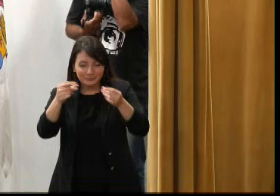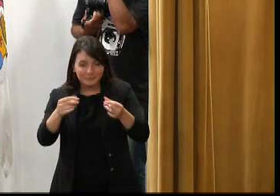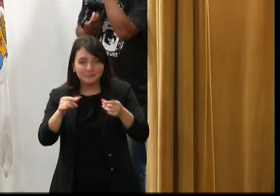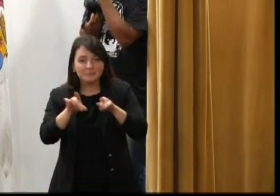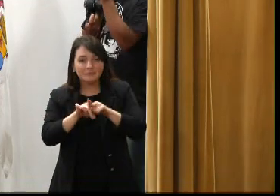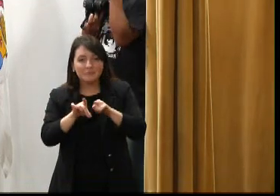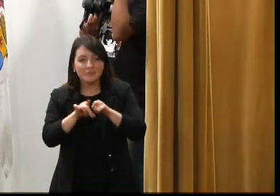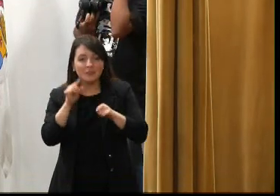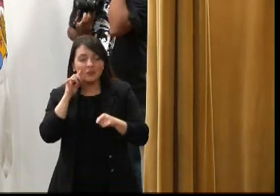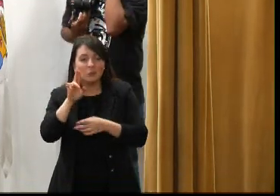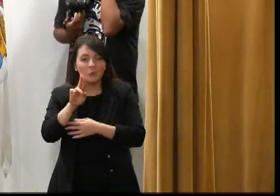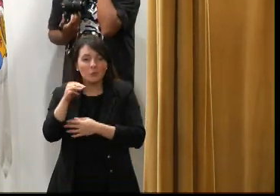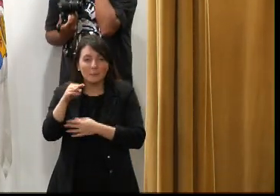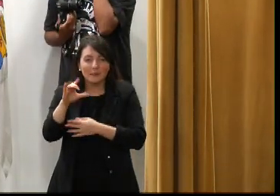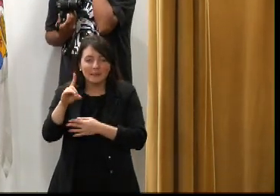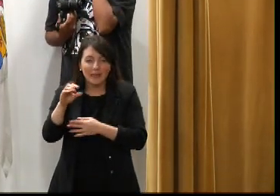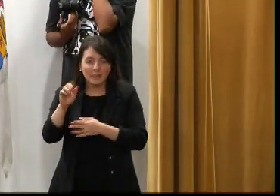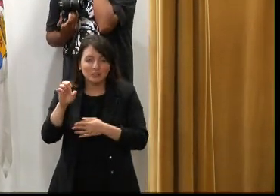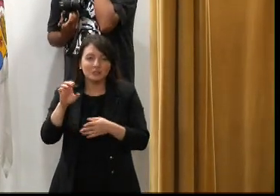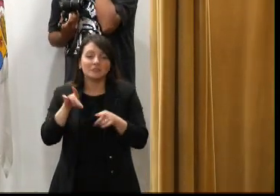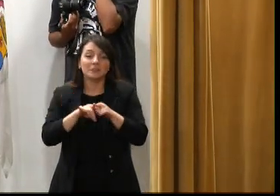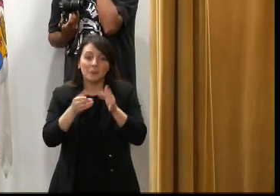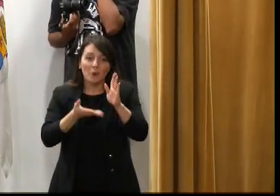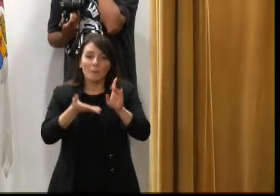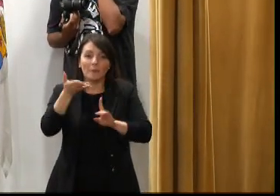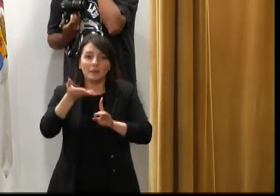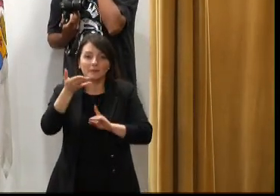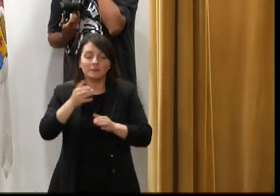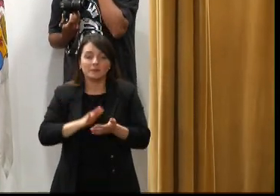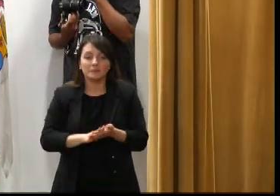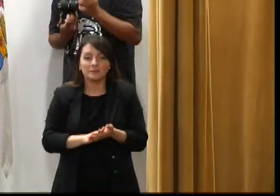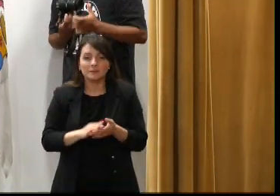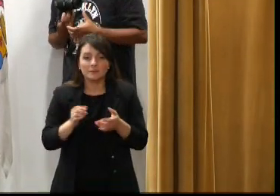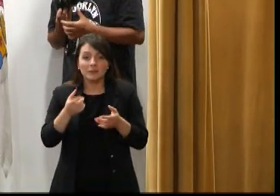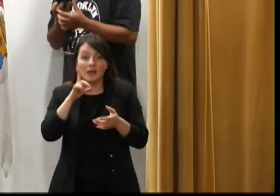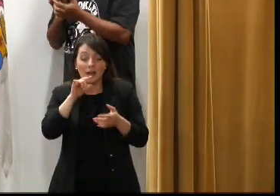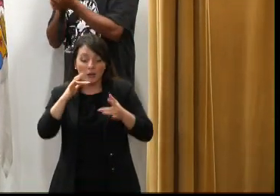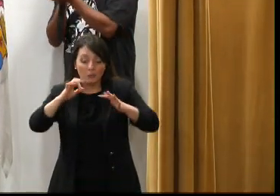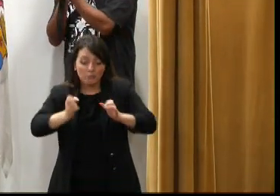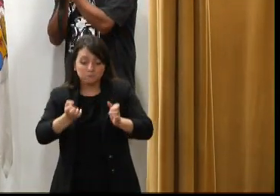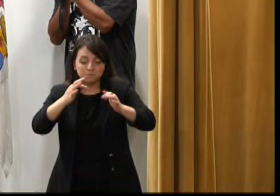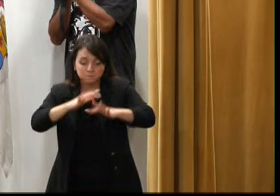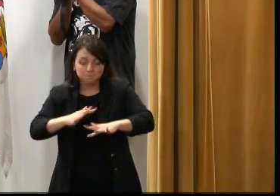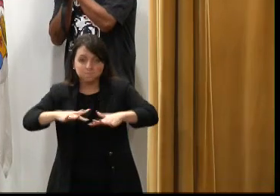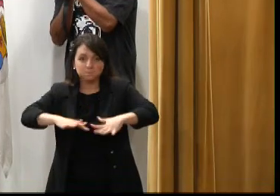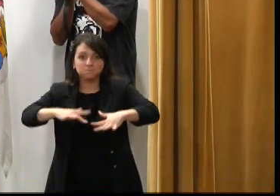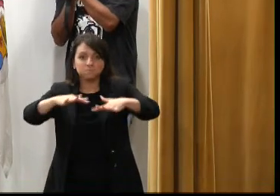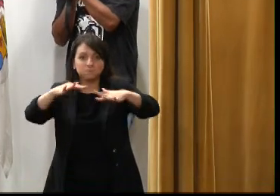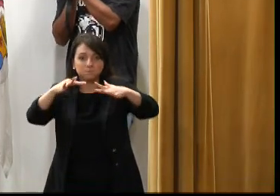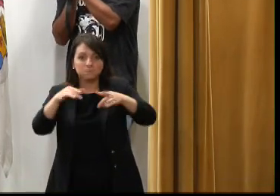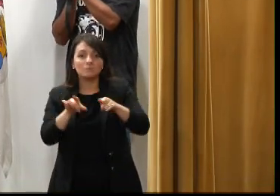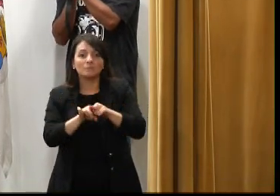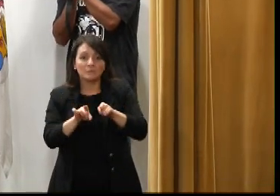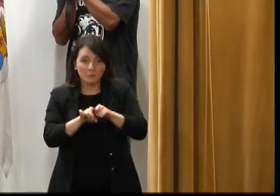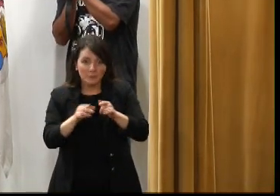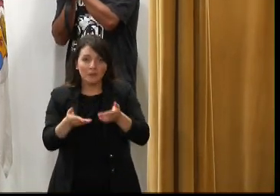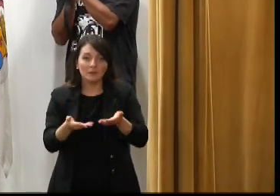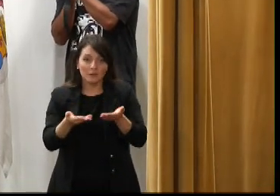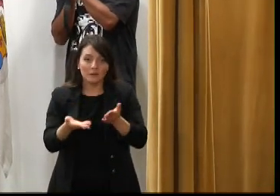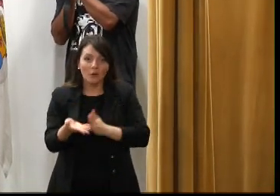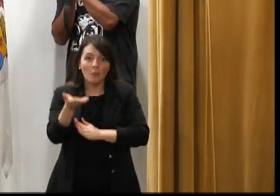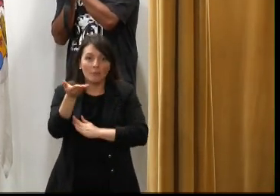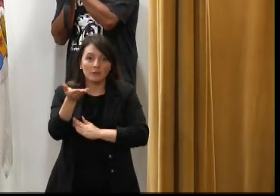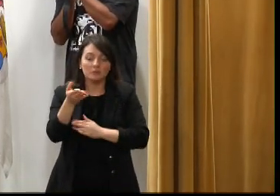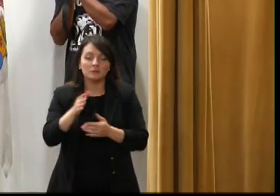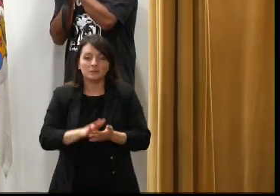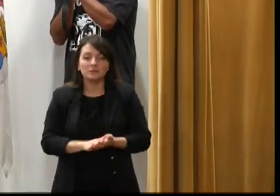anual média, aumenta. Boa confiança desse dado. Inundações fluviais e precipitação severa e inundação aumentam com uma